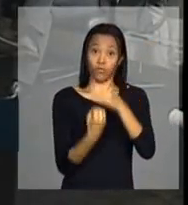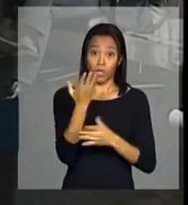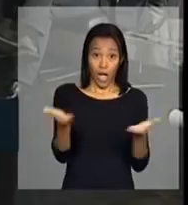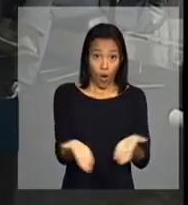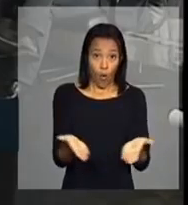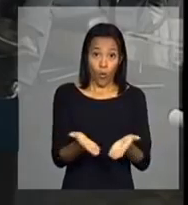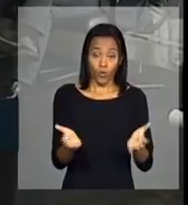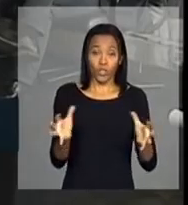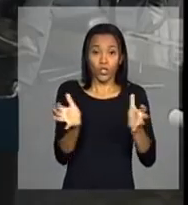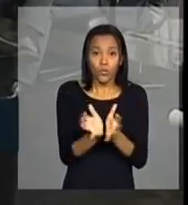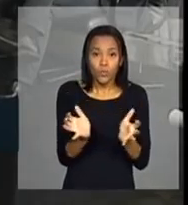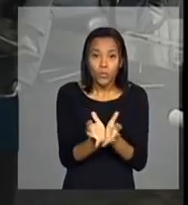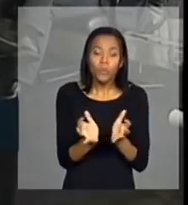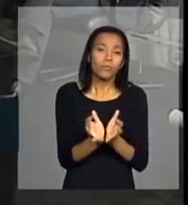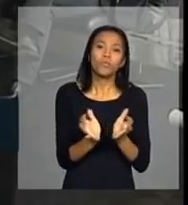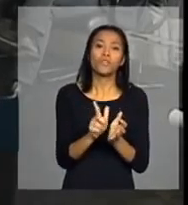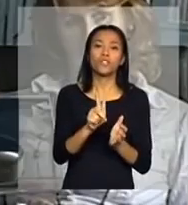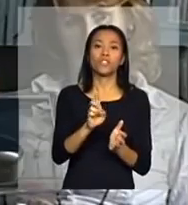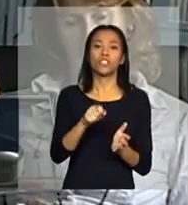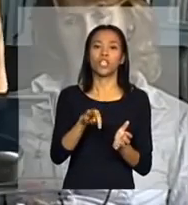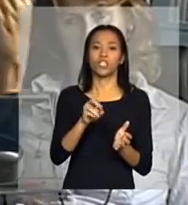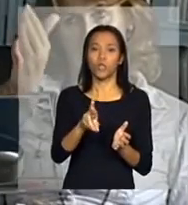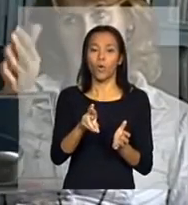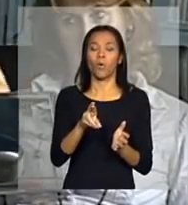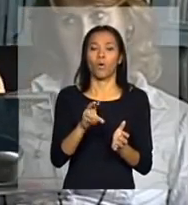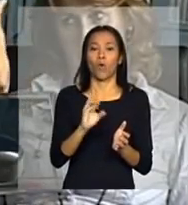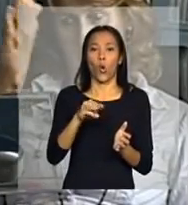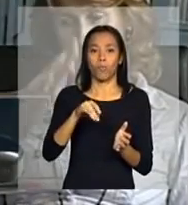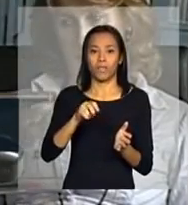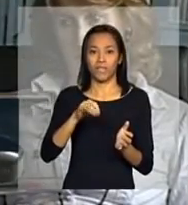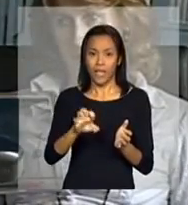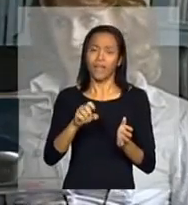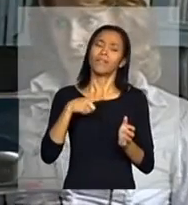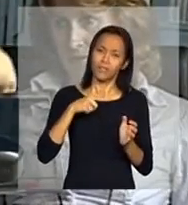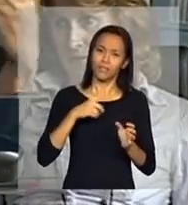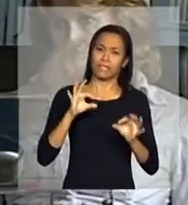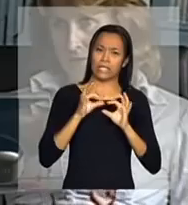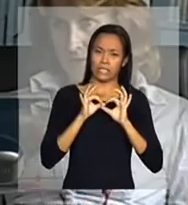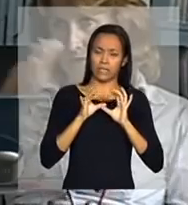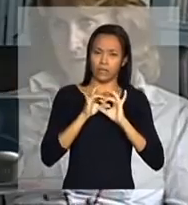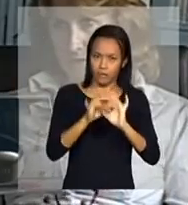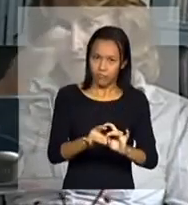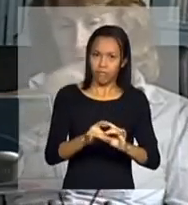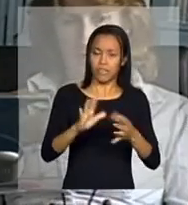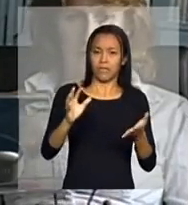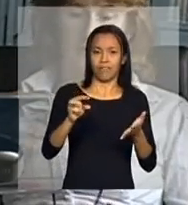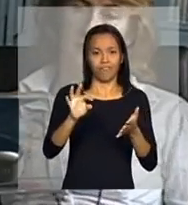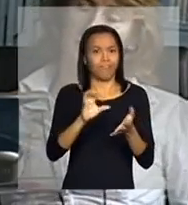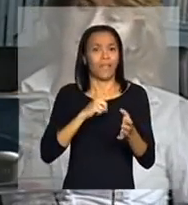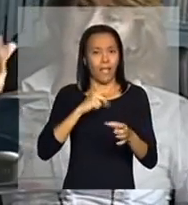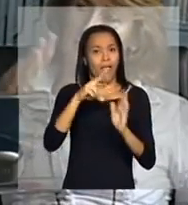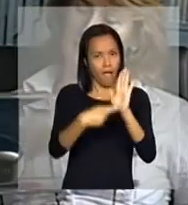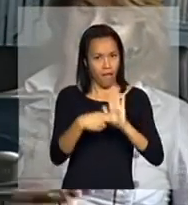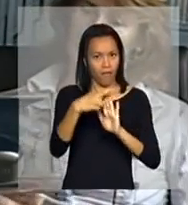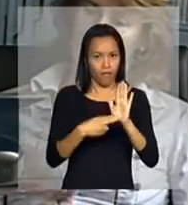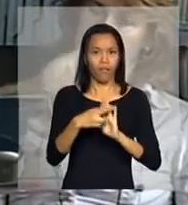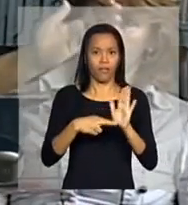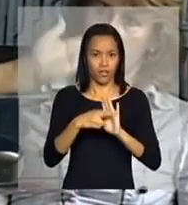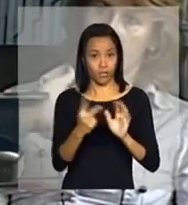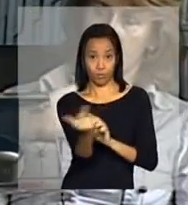nós alocamos os recursos, e esses recursos, obviamente, dentro das metodologias e com critérios que vão ser estabelecidos por todas as